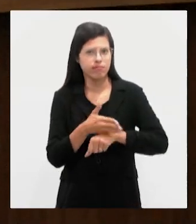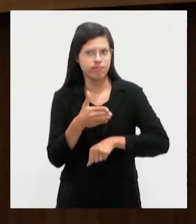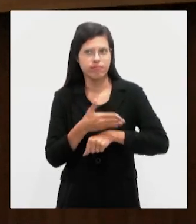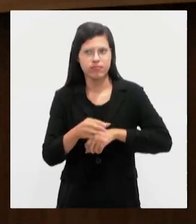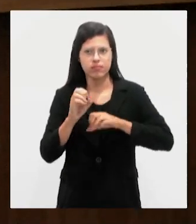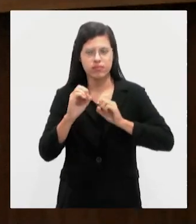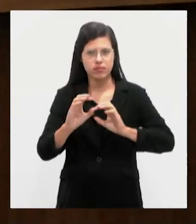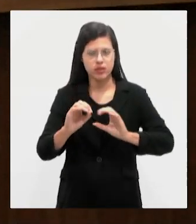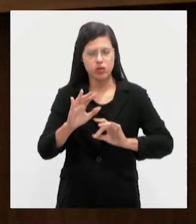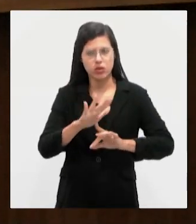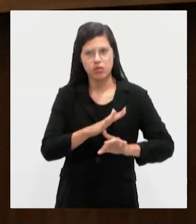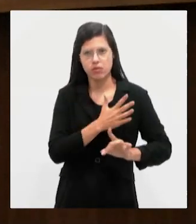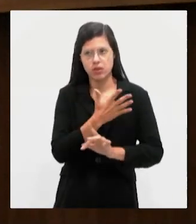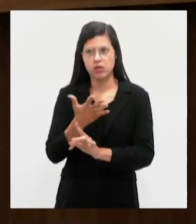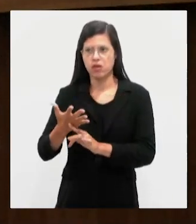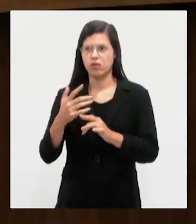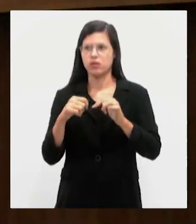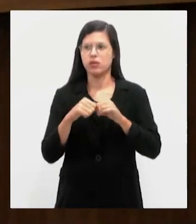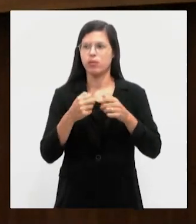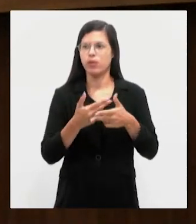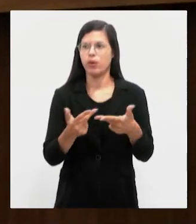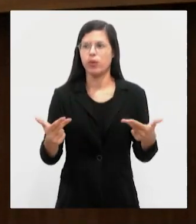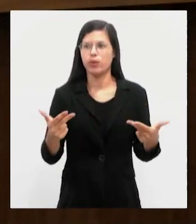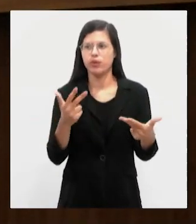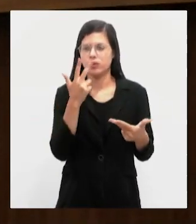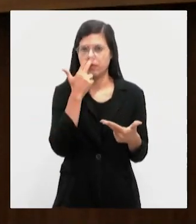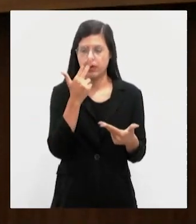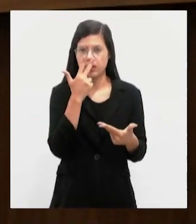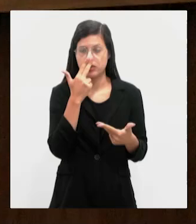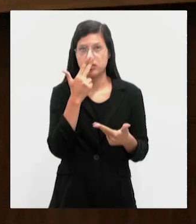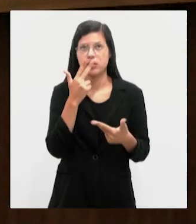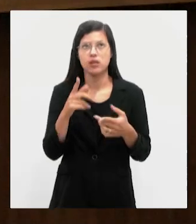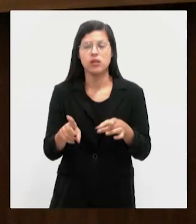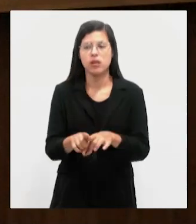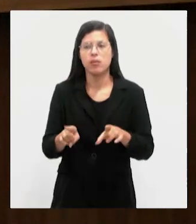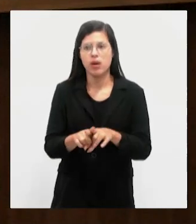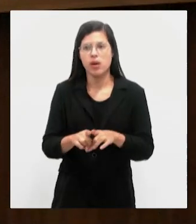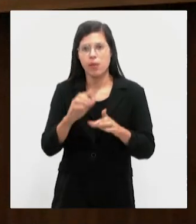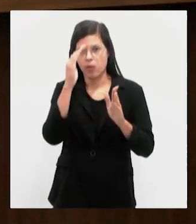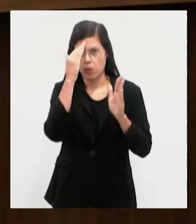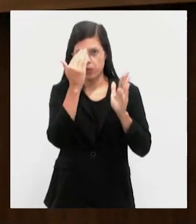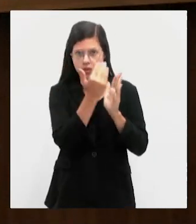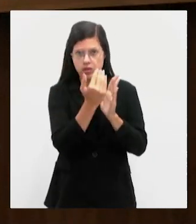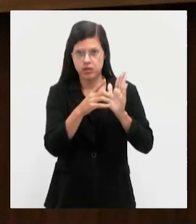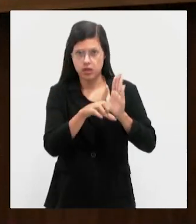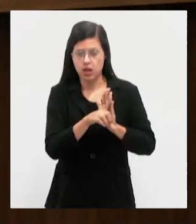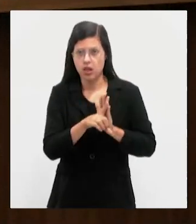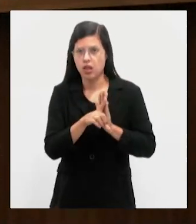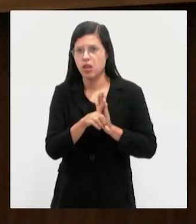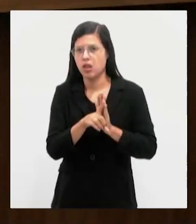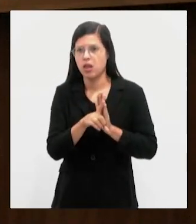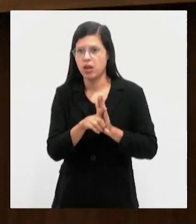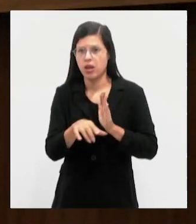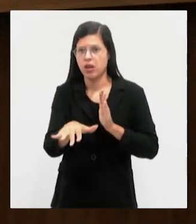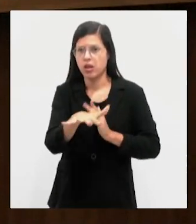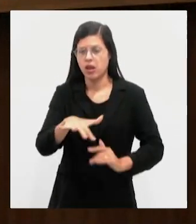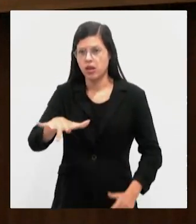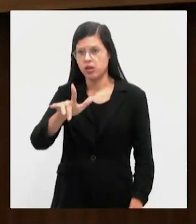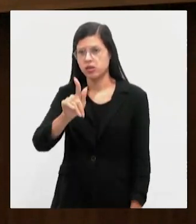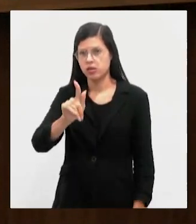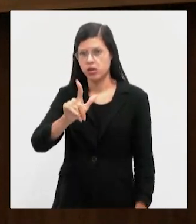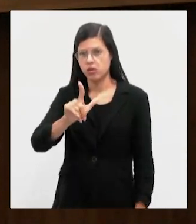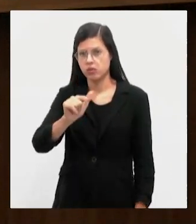ambiental. Fizemos uma coisa parecida, também por cumpra-se dessa lei, na região dos lagos. Tinha uma lagoa, Lagoa